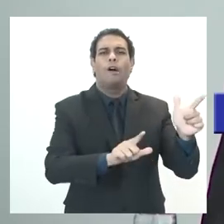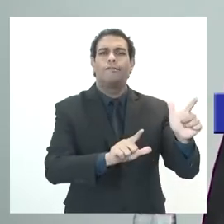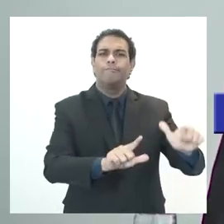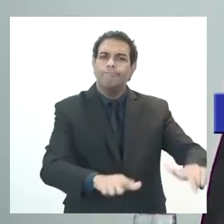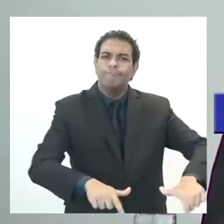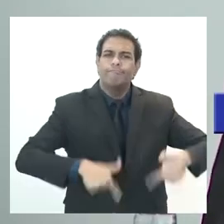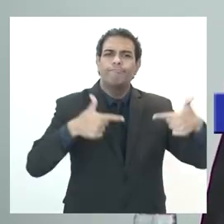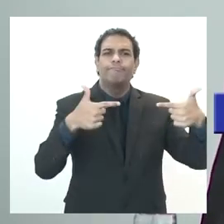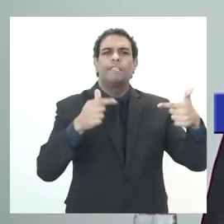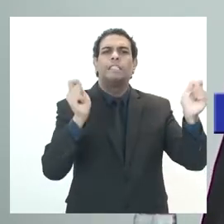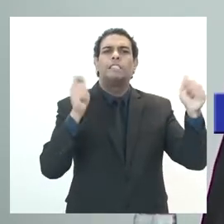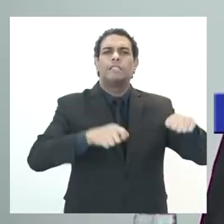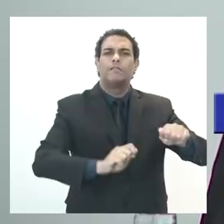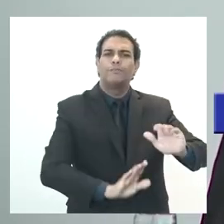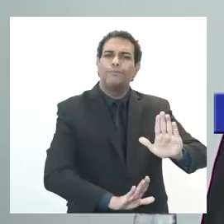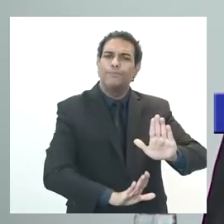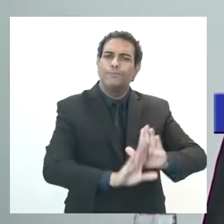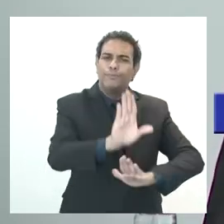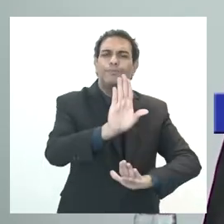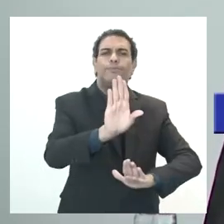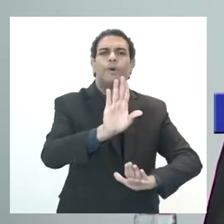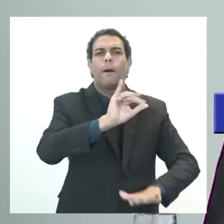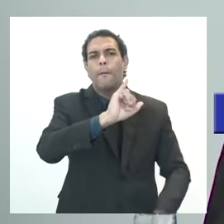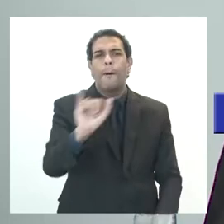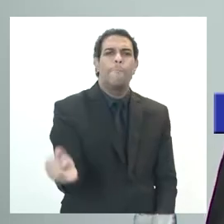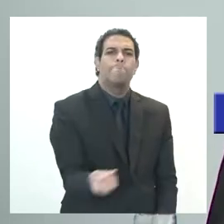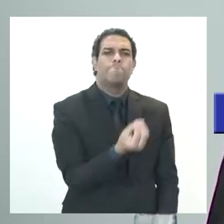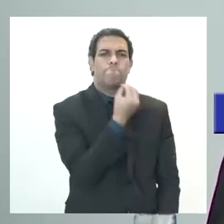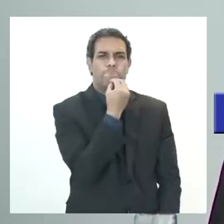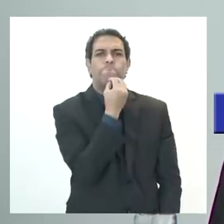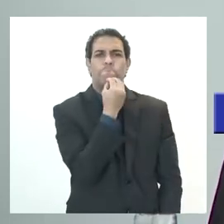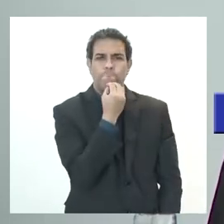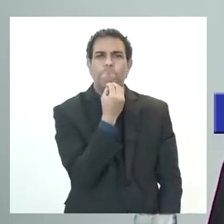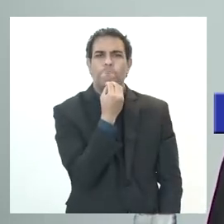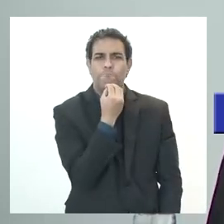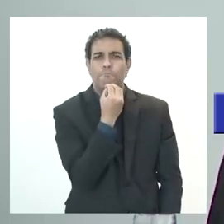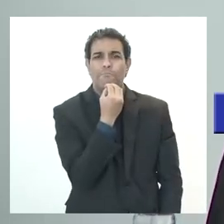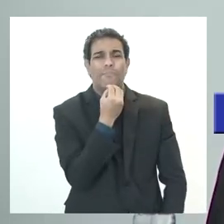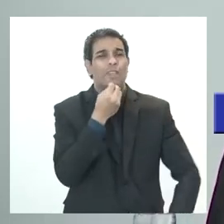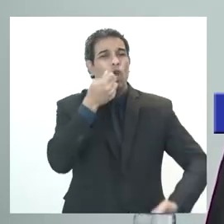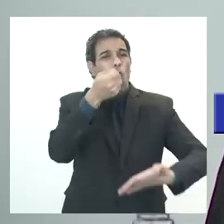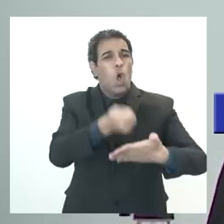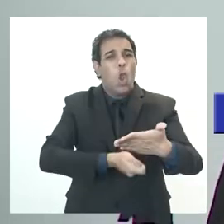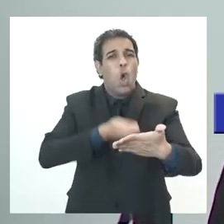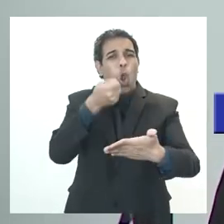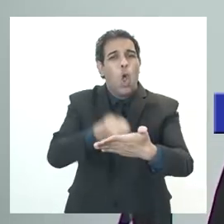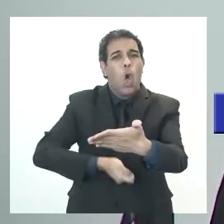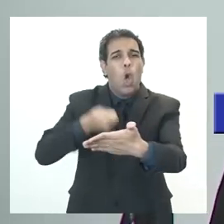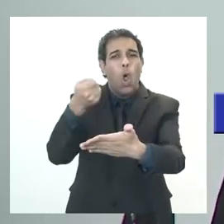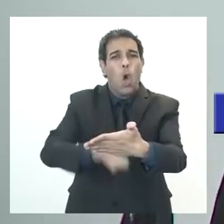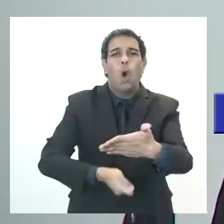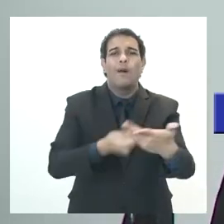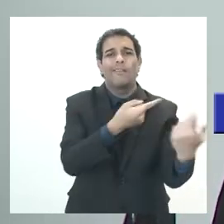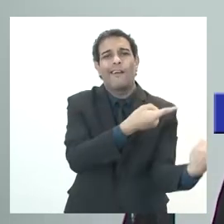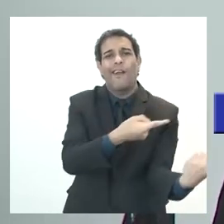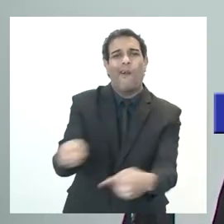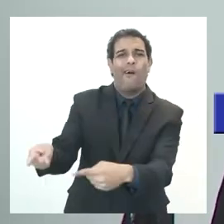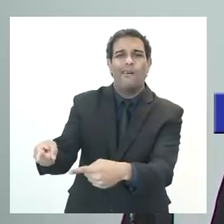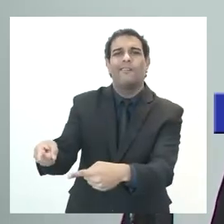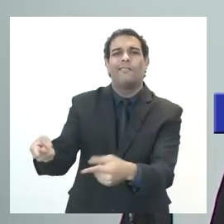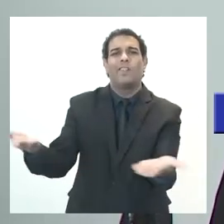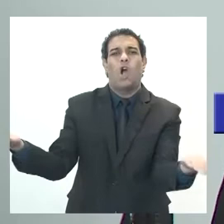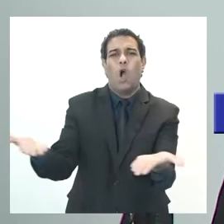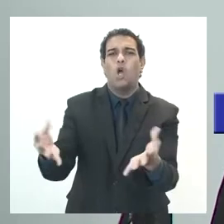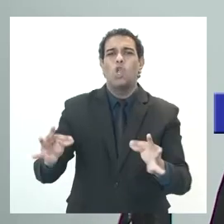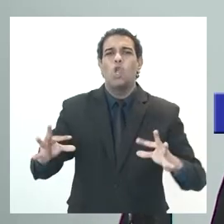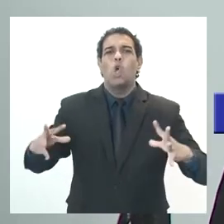nos propiciar uma oportunidade de enfrentar esse mal que hoje